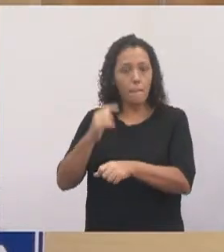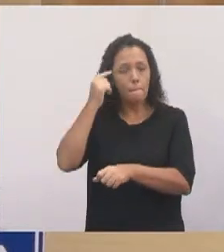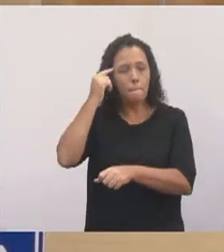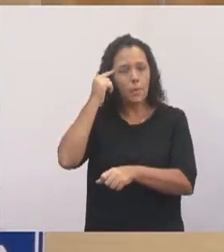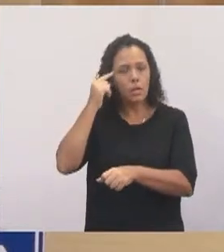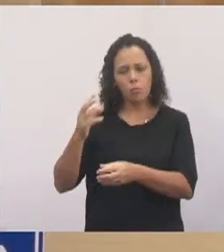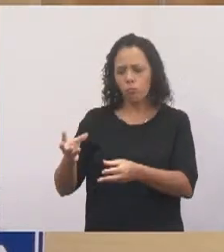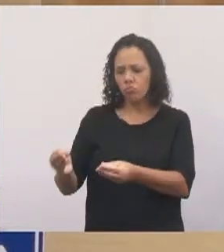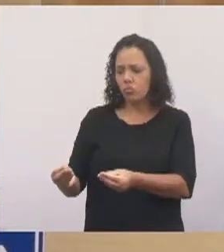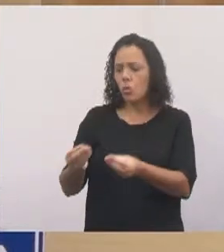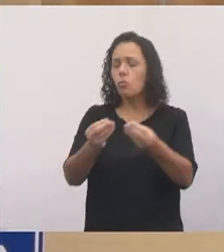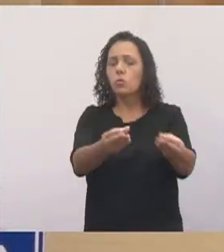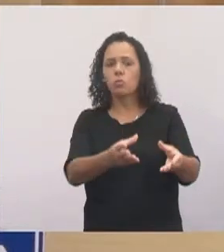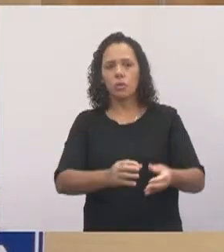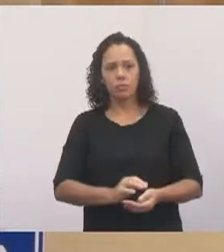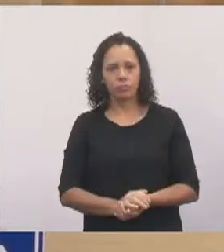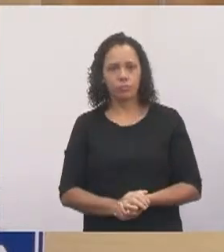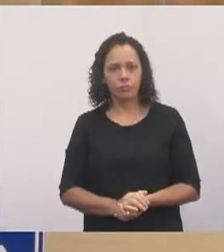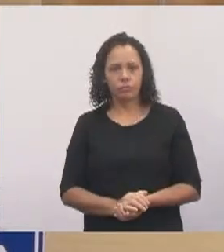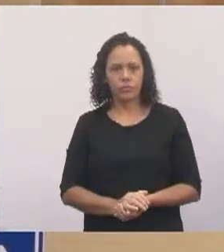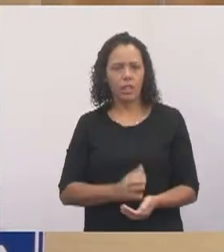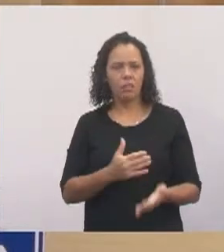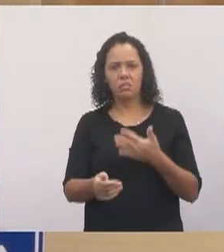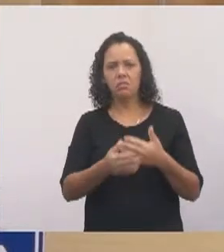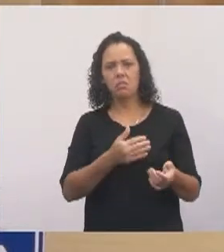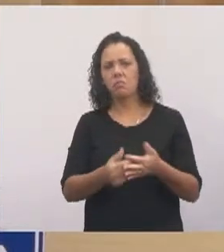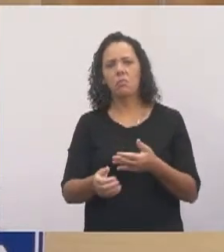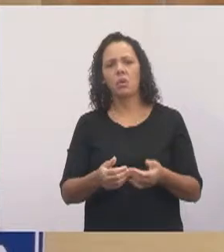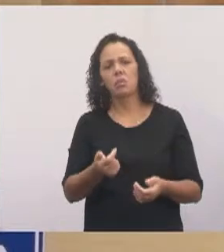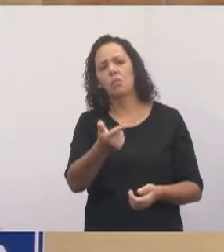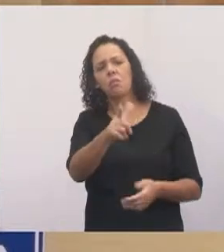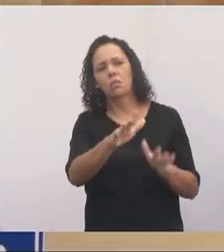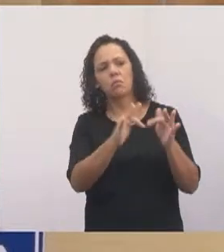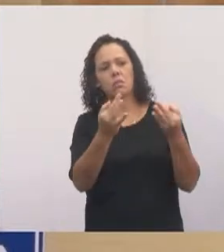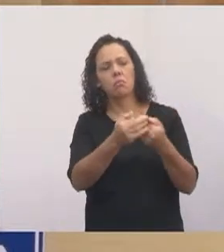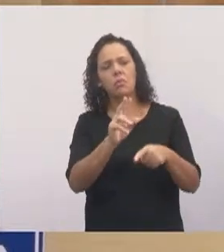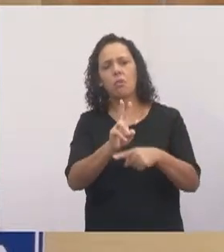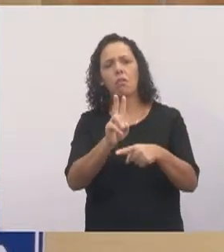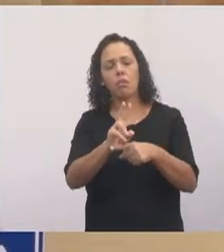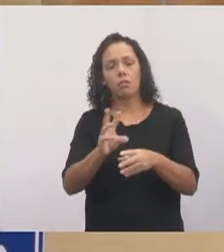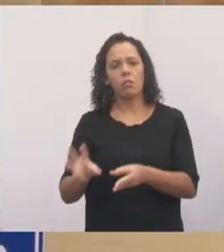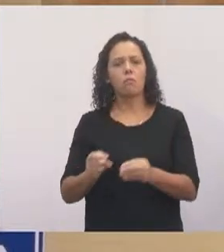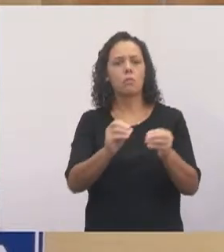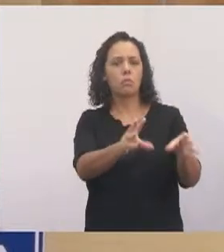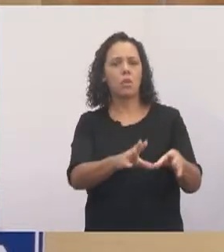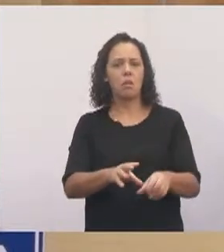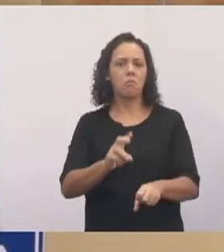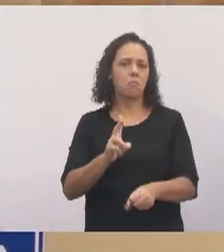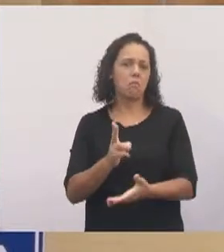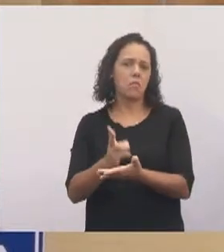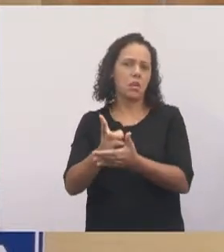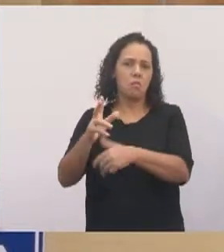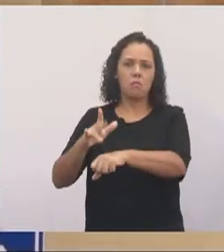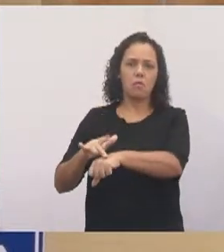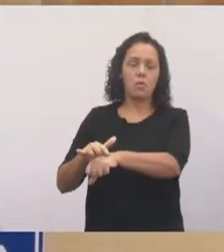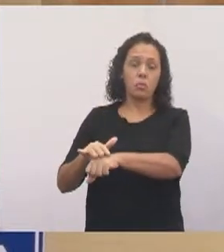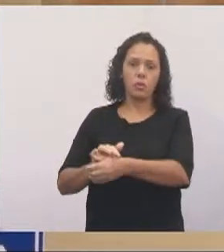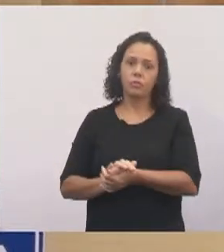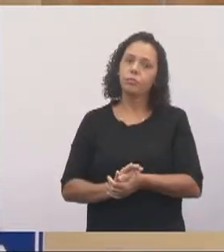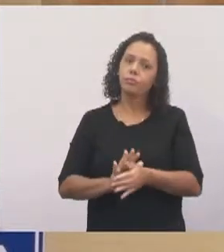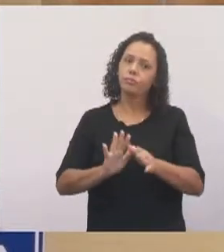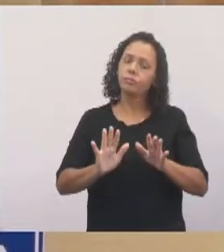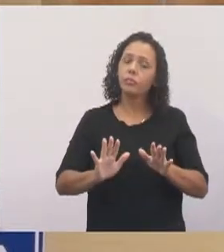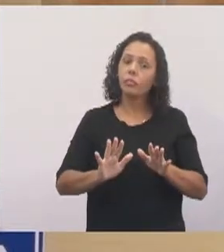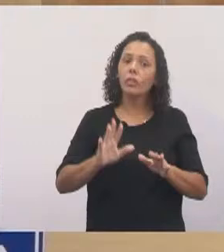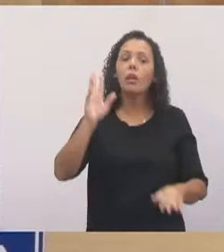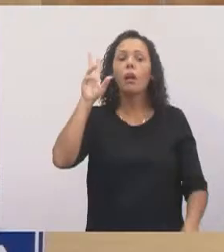aqui, sarnento mesmo, que vá para a casa da fulana com sarna. A vereadora quer que o animal